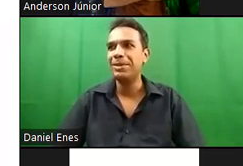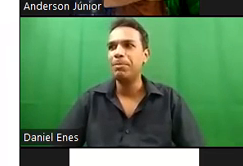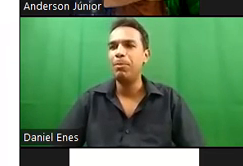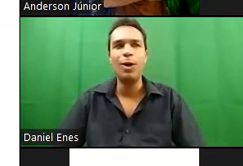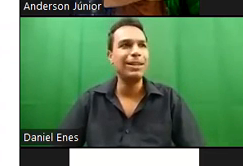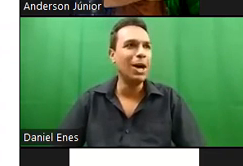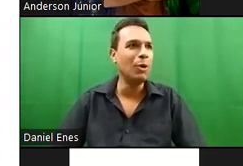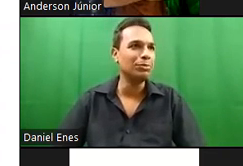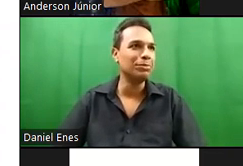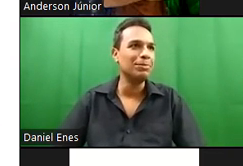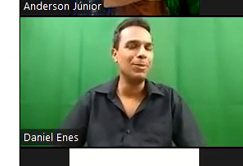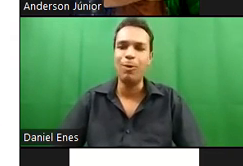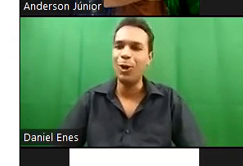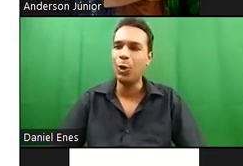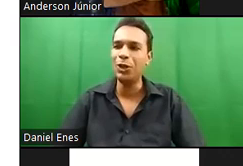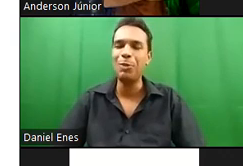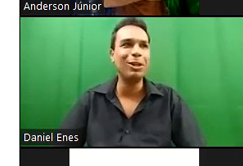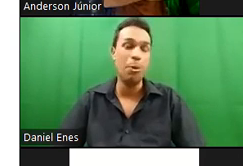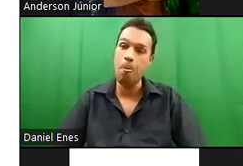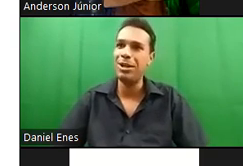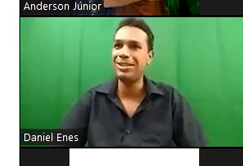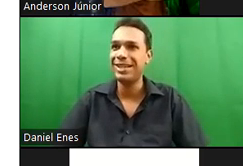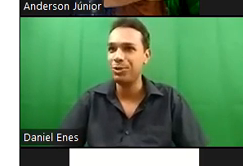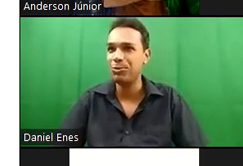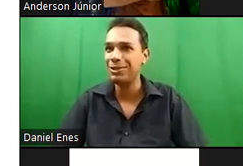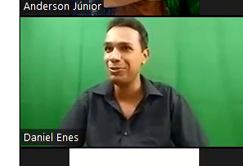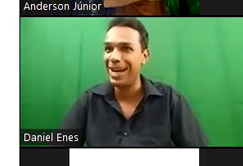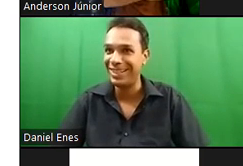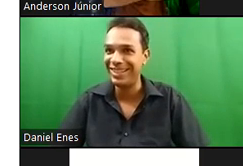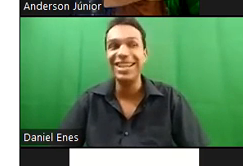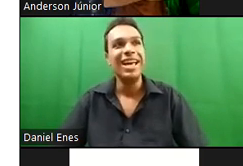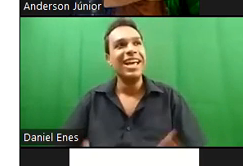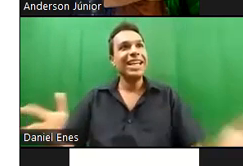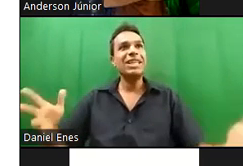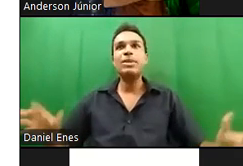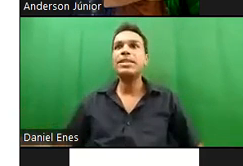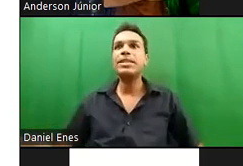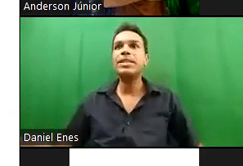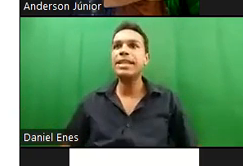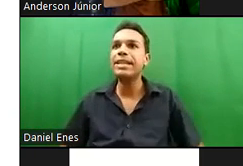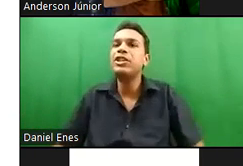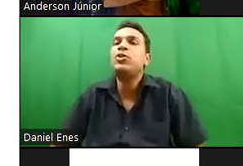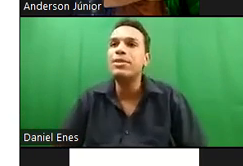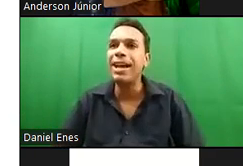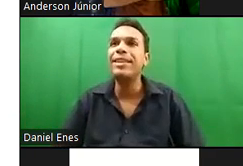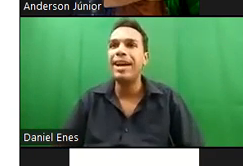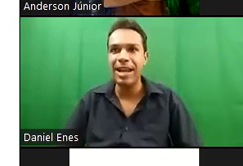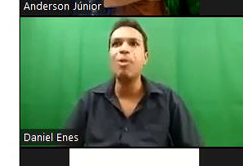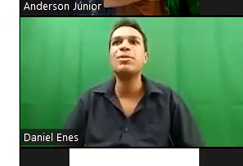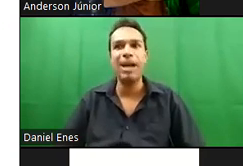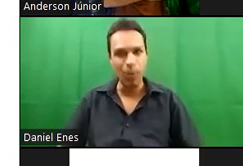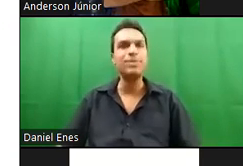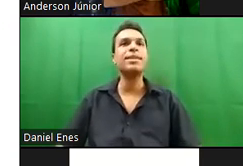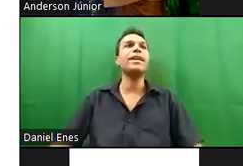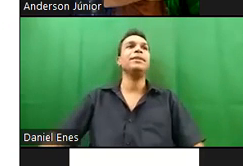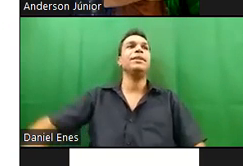né? Bolão, bolona ou bolão? Pode ser que as duas sejam válidas. Na língua de sinais, a gente consegue dar grau ao